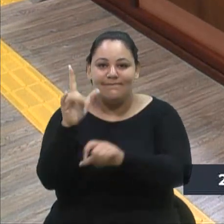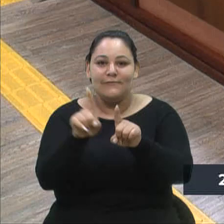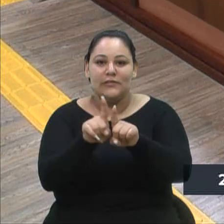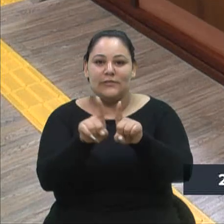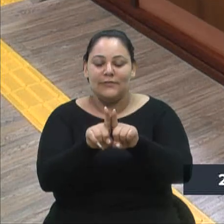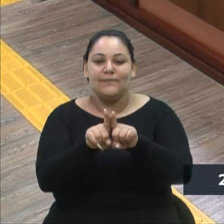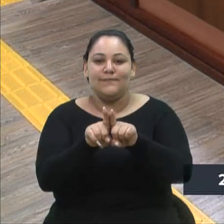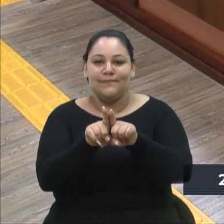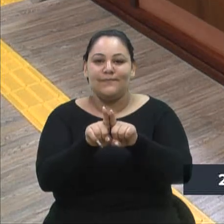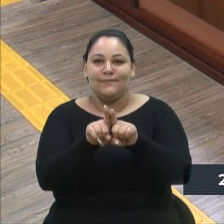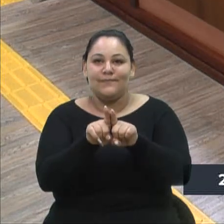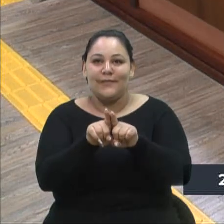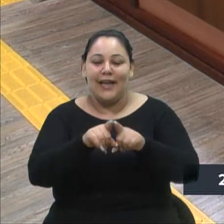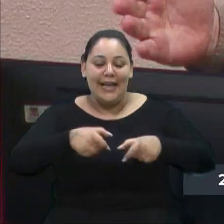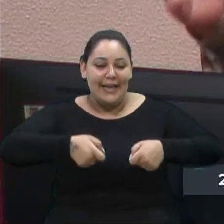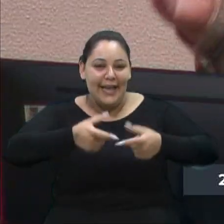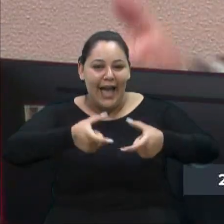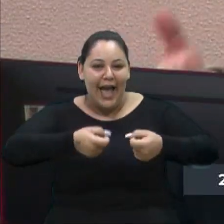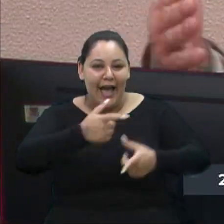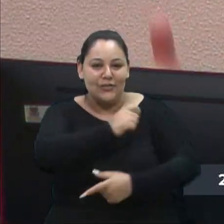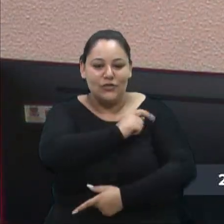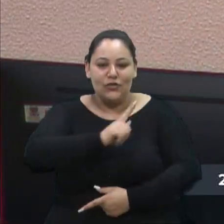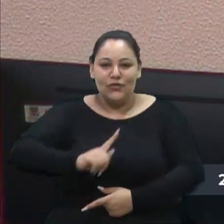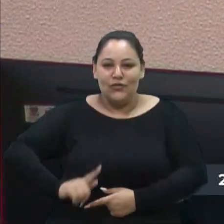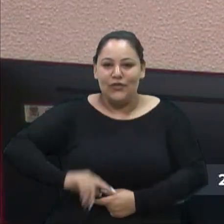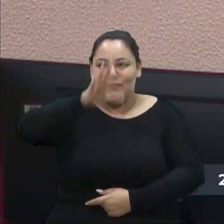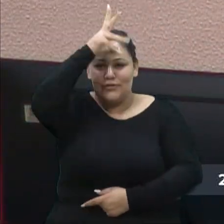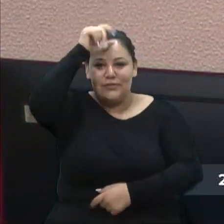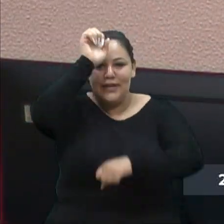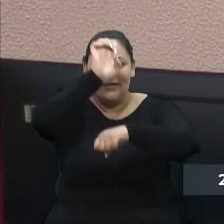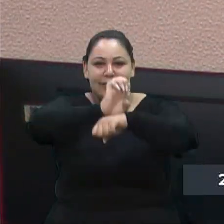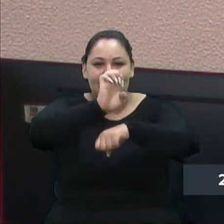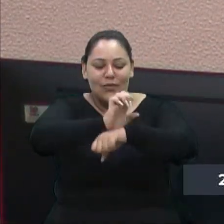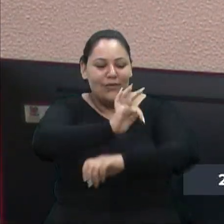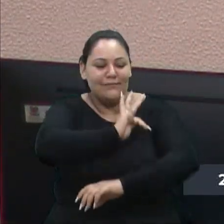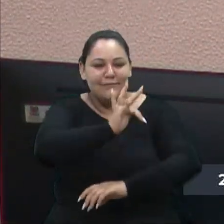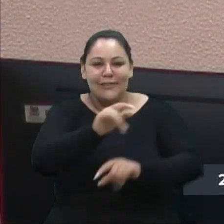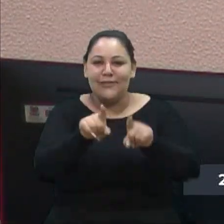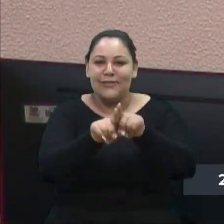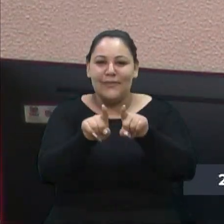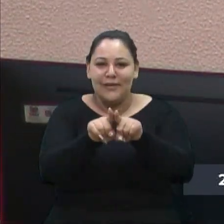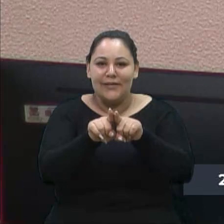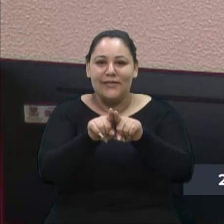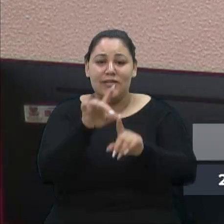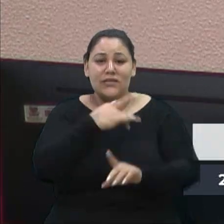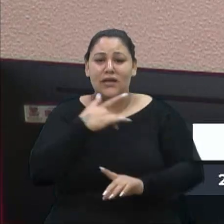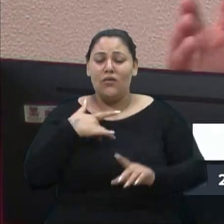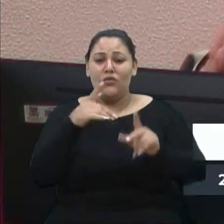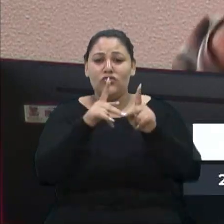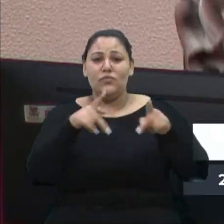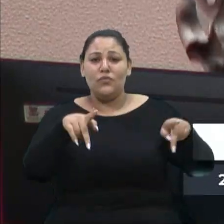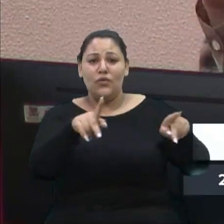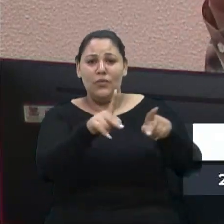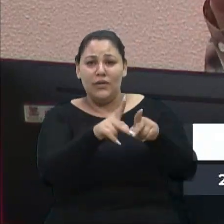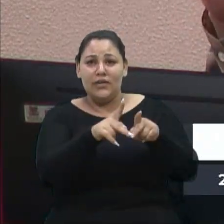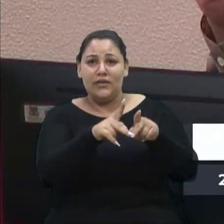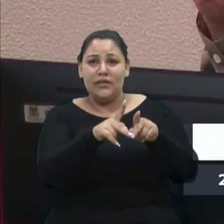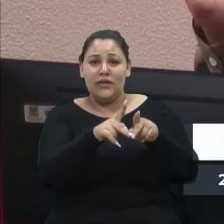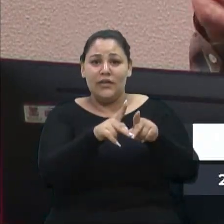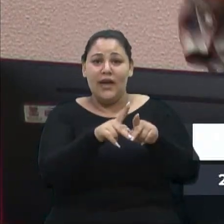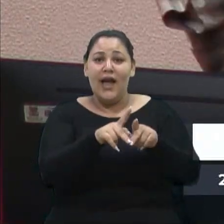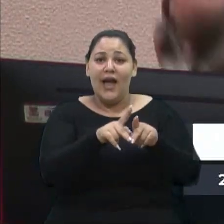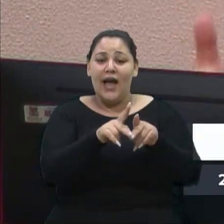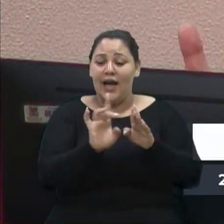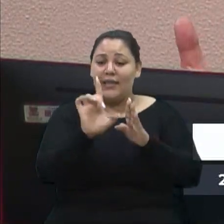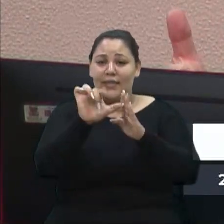e aí gastos com os governos municipais, estaduais e federal em saúde pública. Aí quando a saúde não funciona